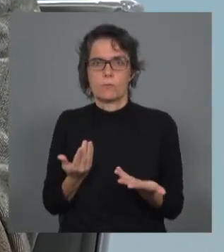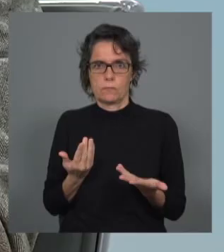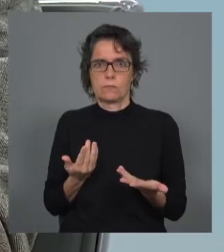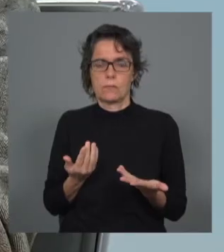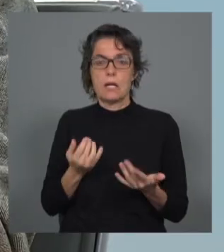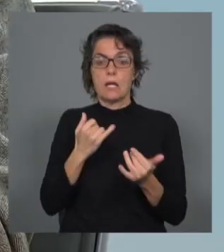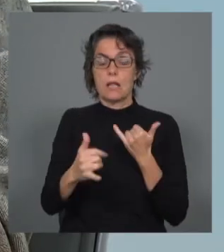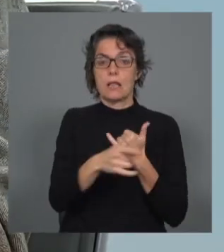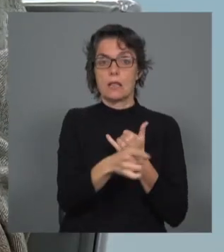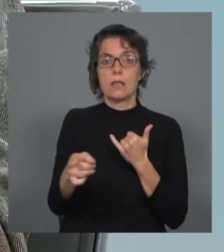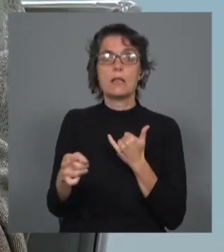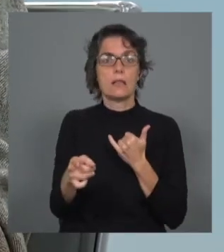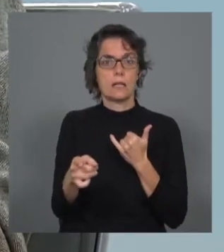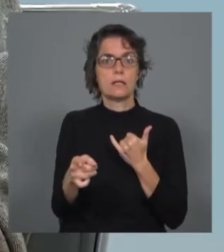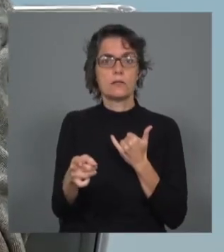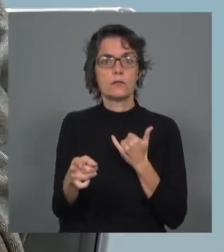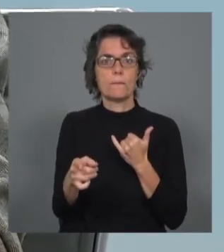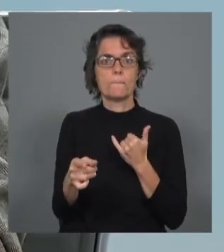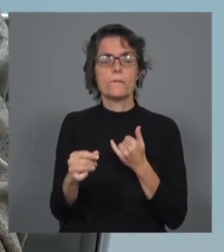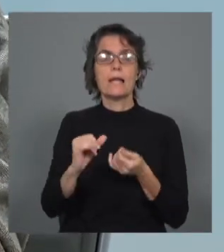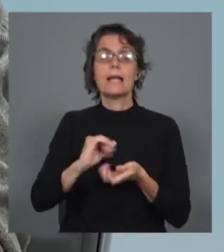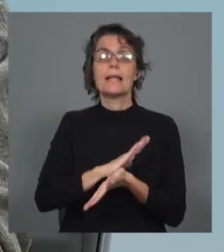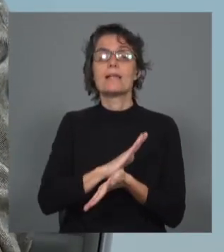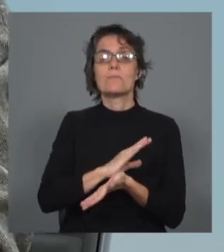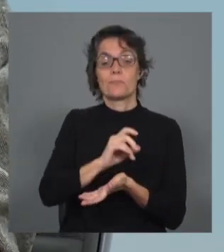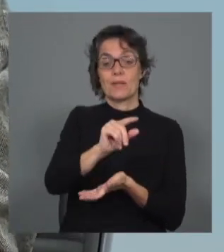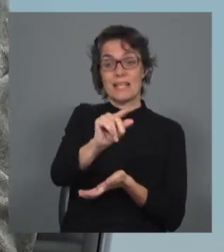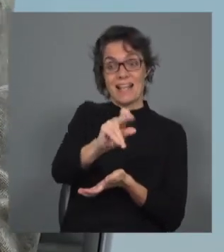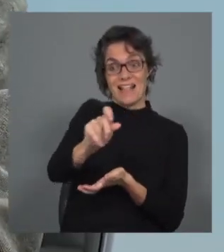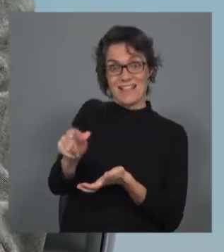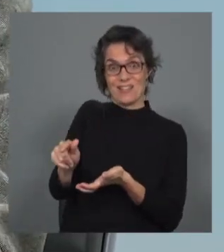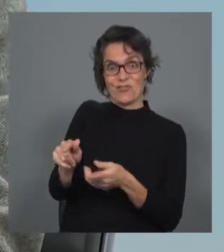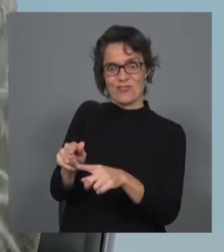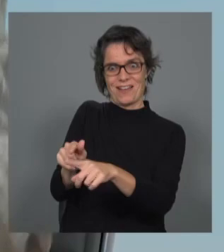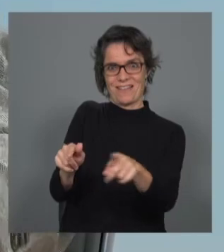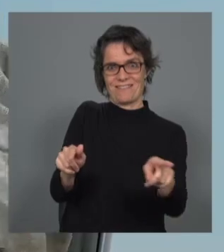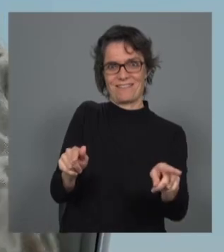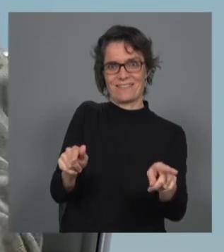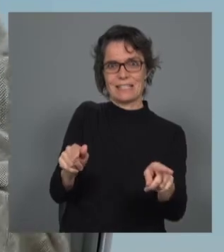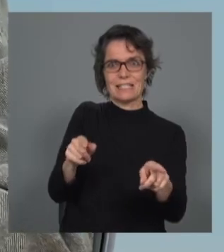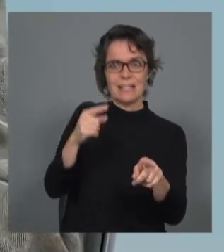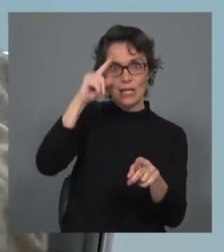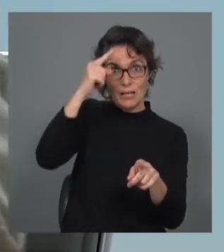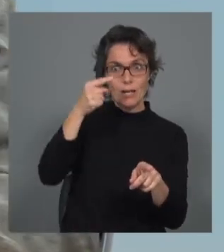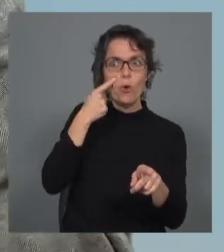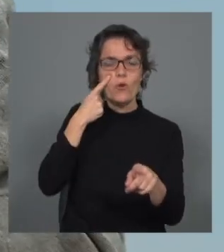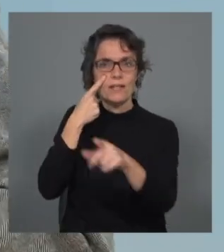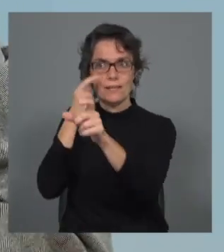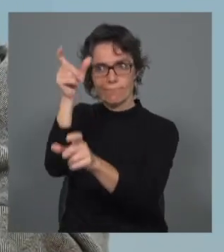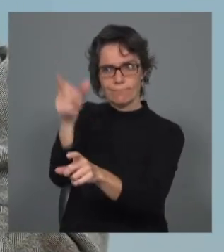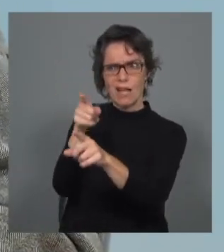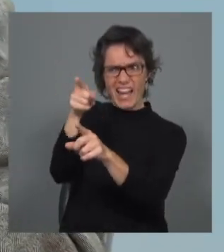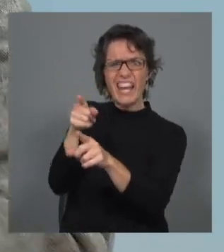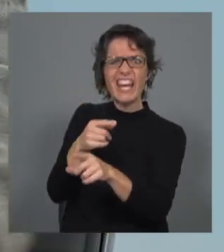é muito subtil, mas é mais presente, porque as pessoas vão na rua e sabem, é aquele jornalista, olha, foi ele que escreveu mal